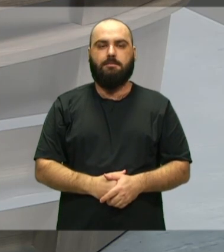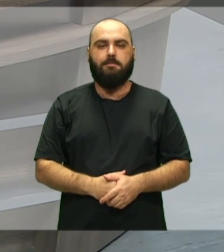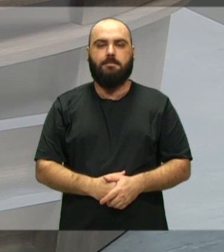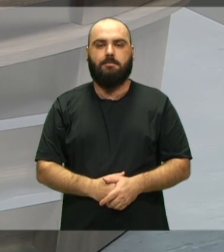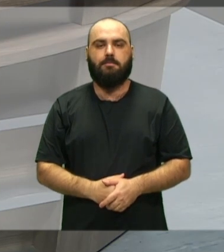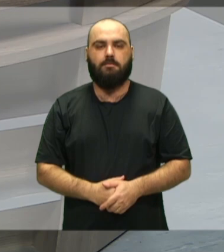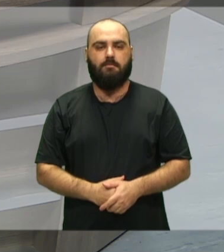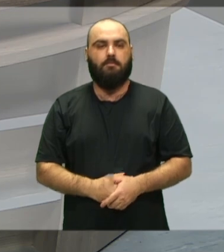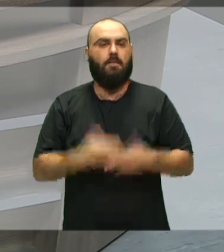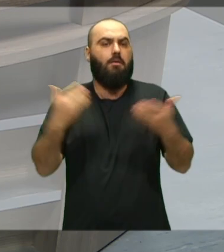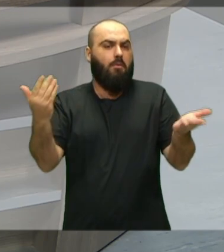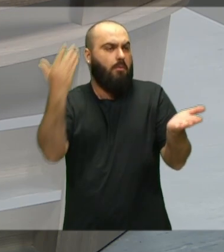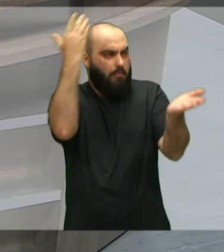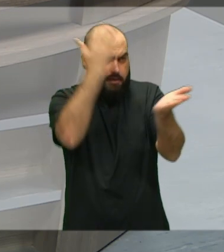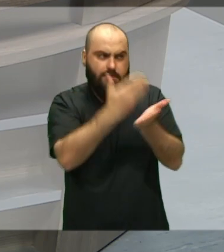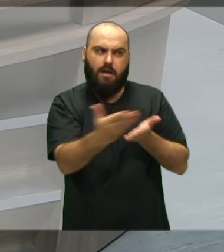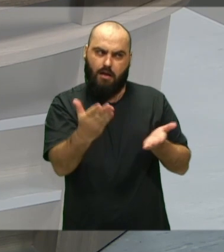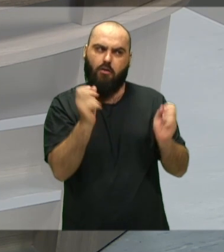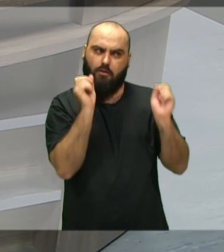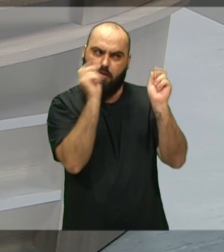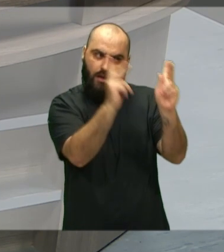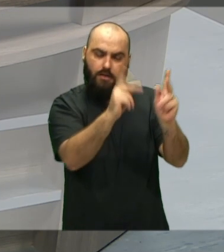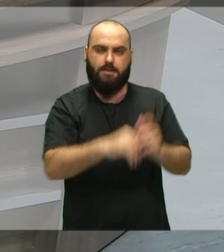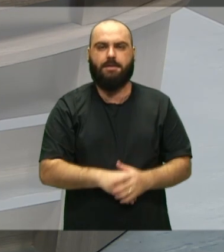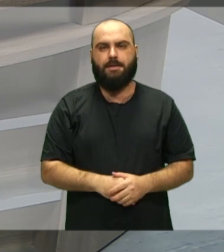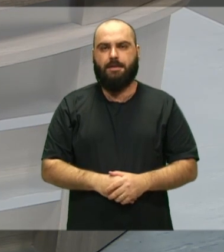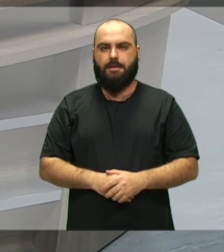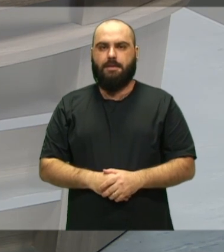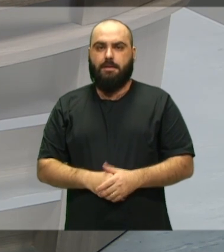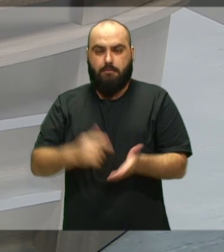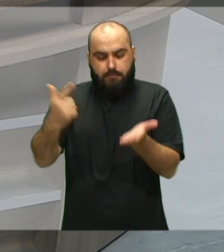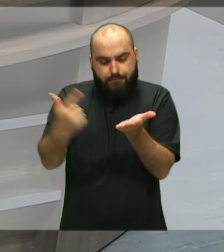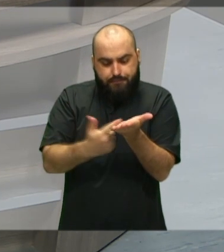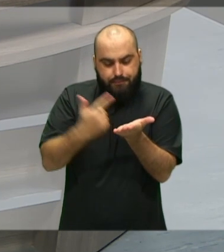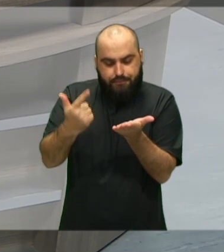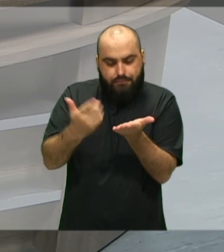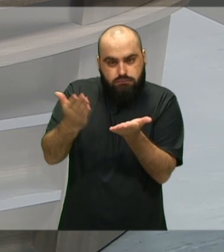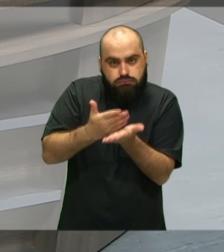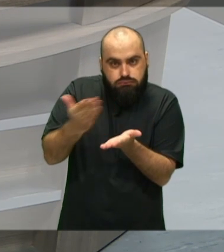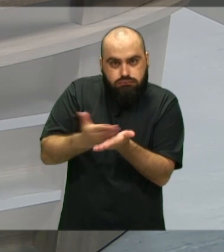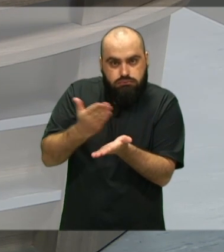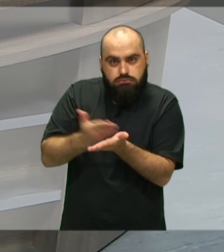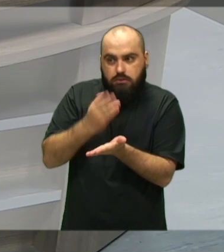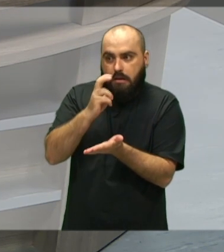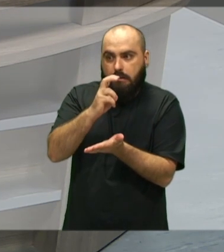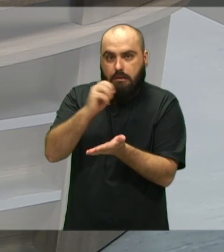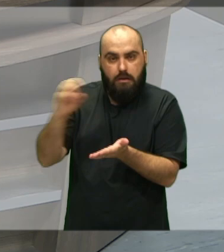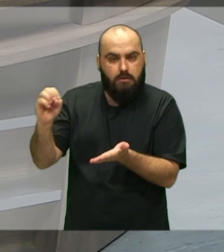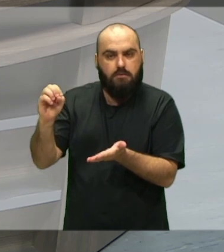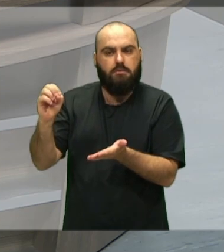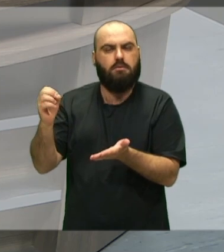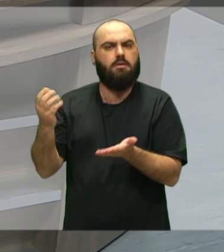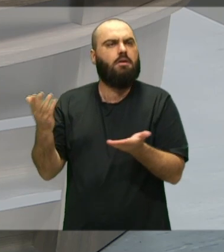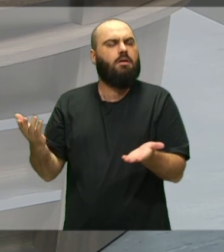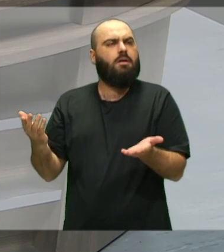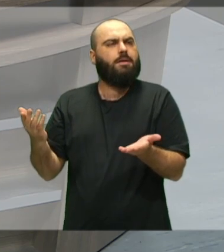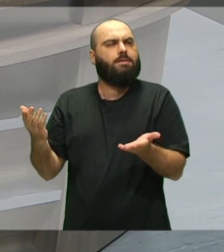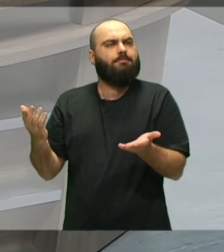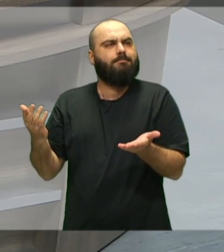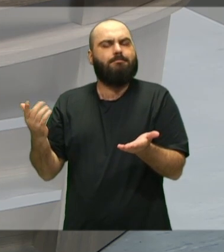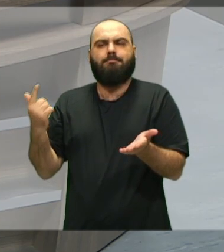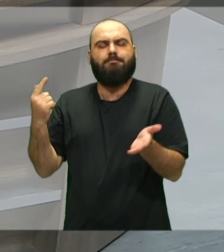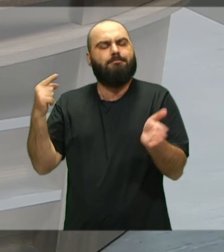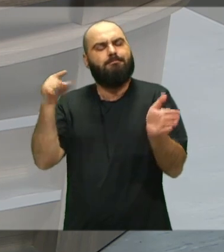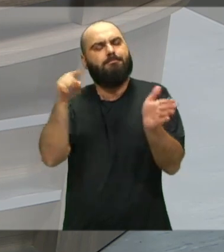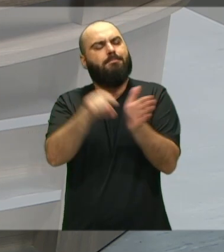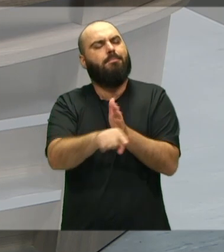Vamos começar então pelo começo, né, Thales? São mais de 500 páginas. O que te levou a